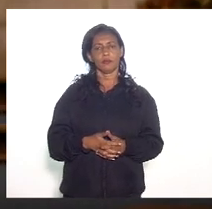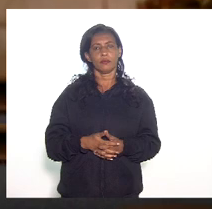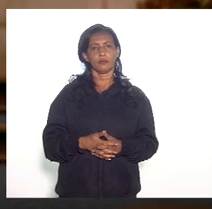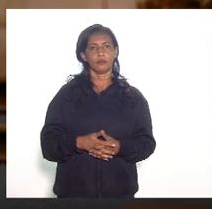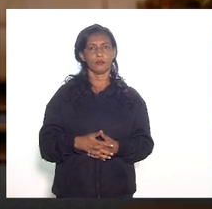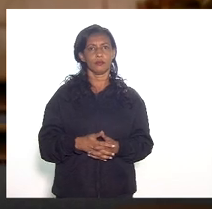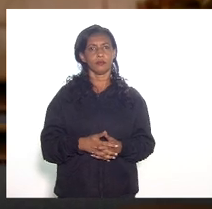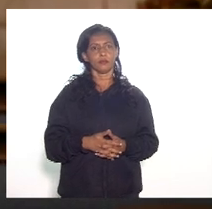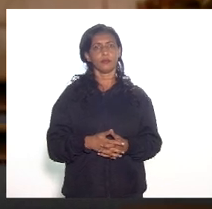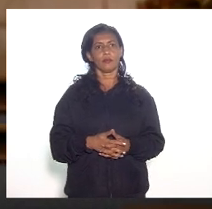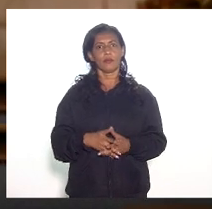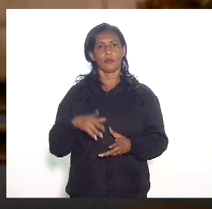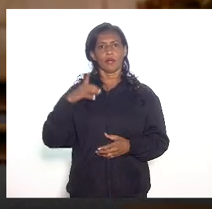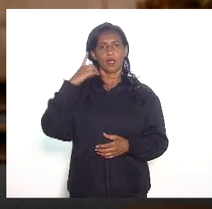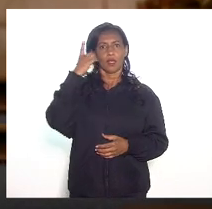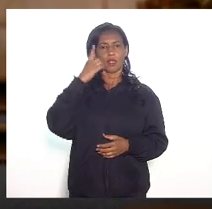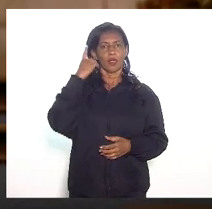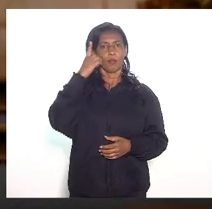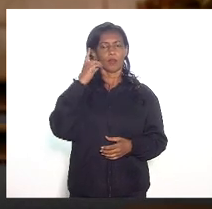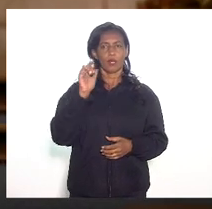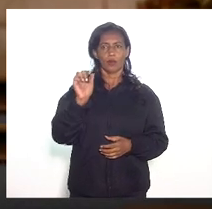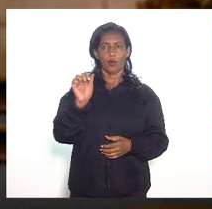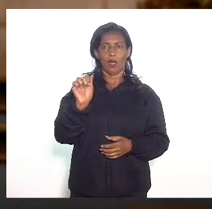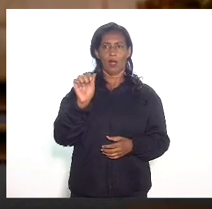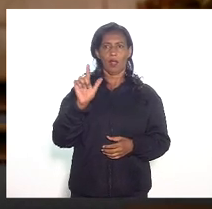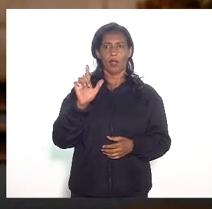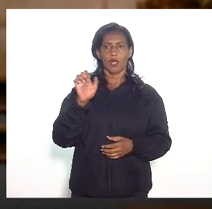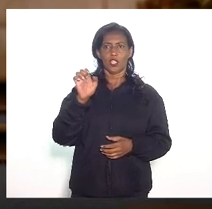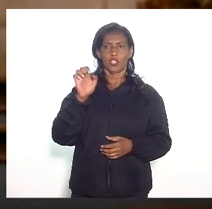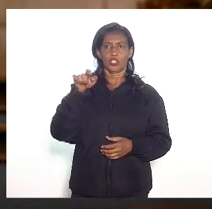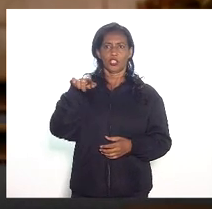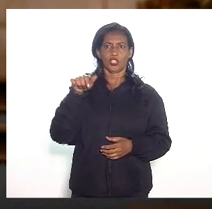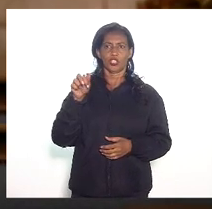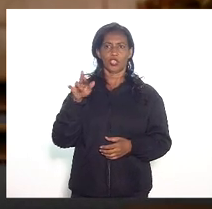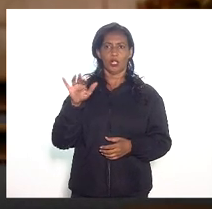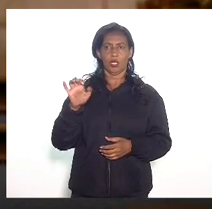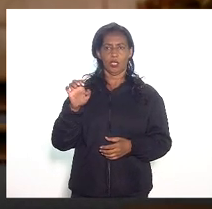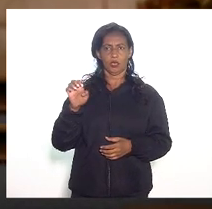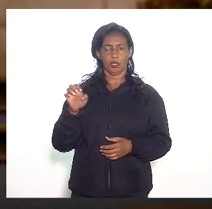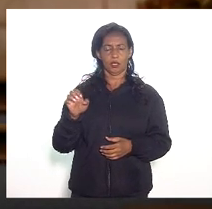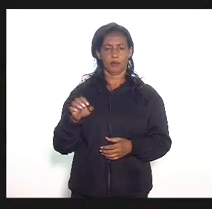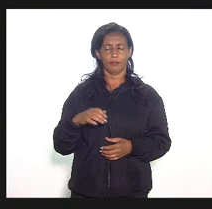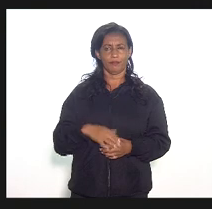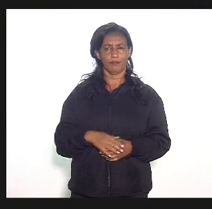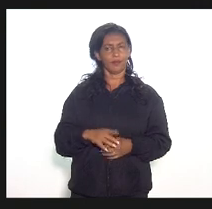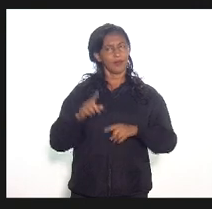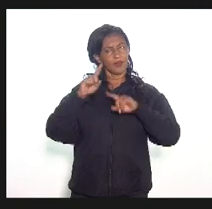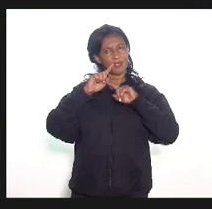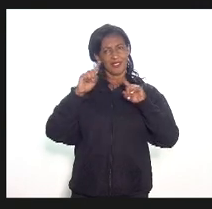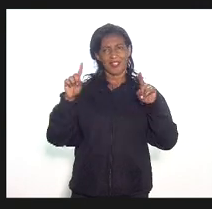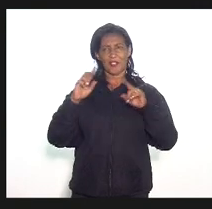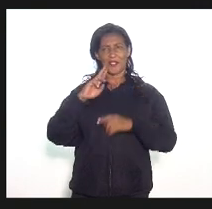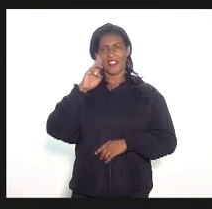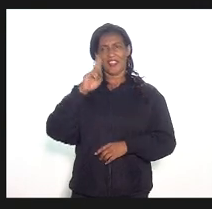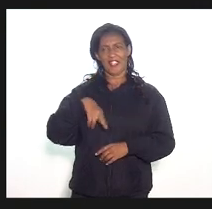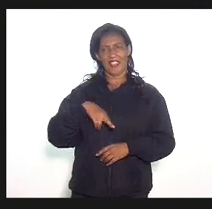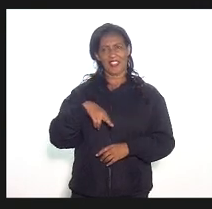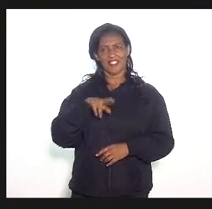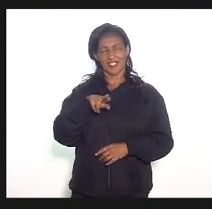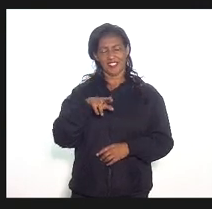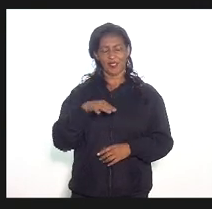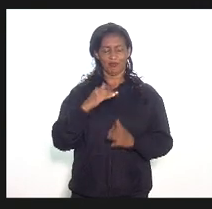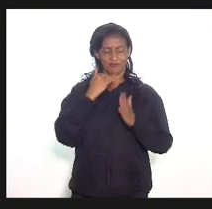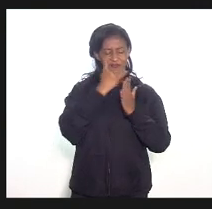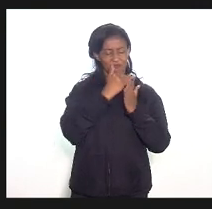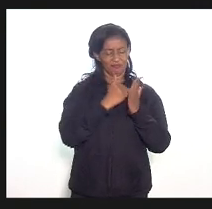deputado Alexandre Freitas presidente não em razão do mérito porque eu concordo com todos os